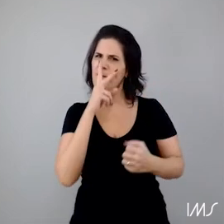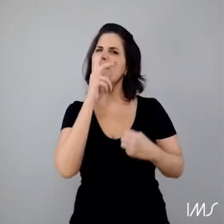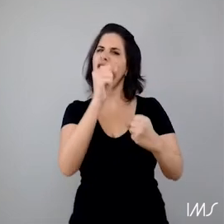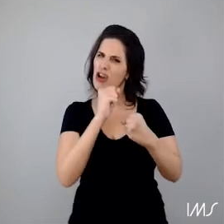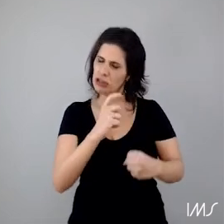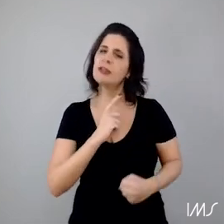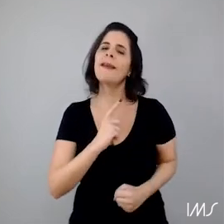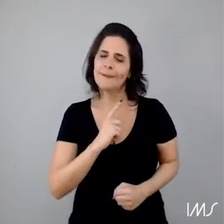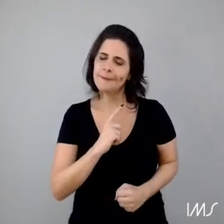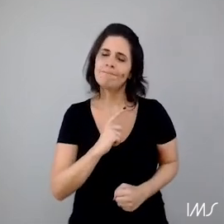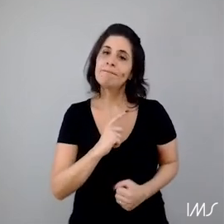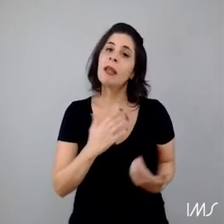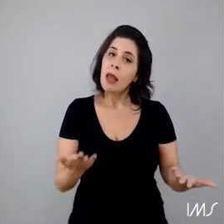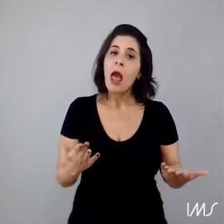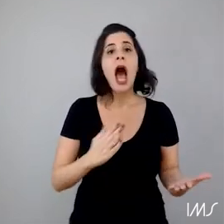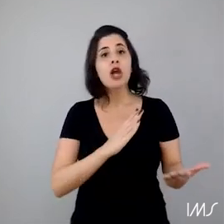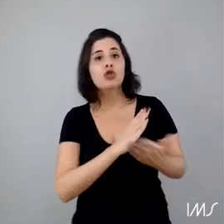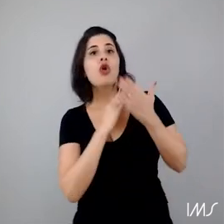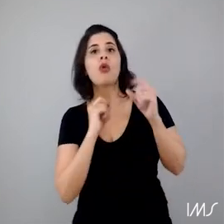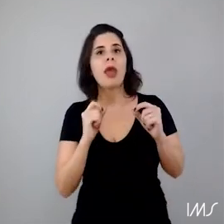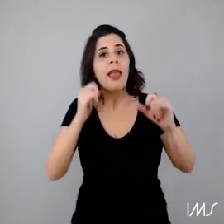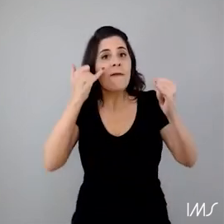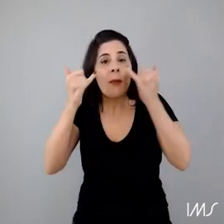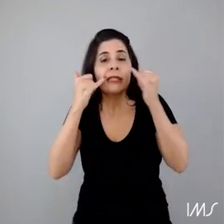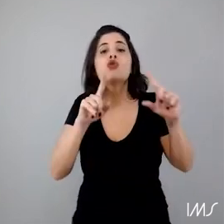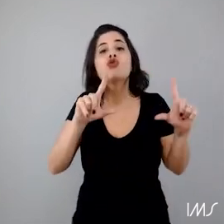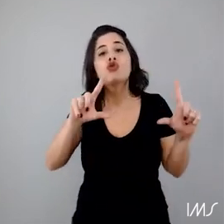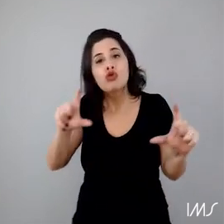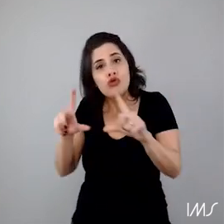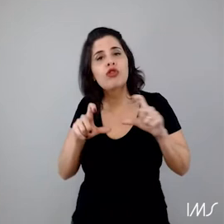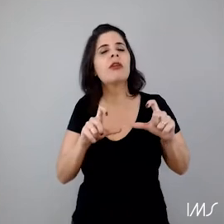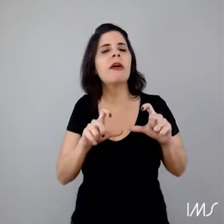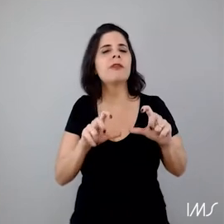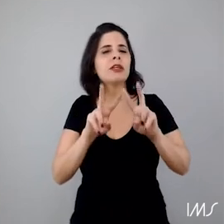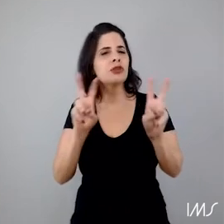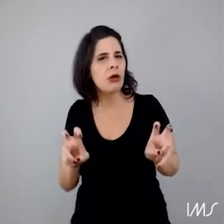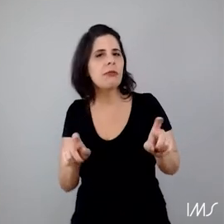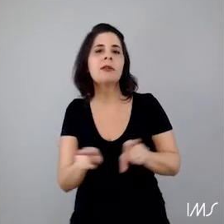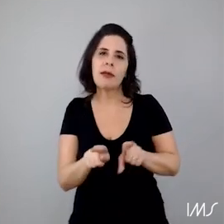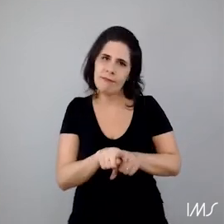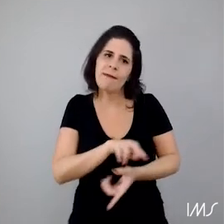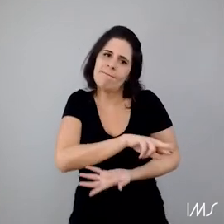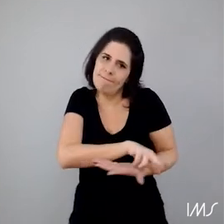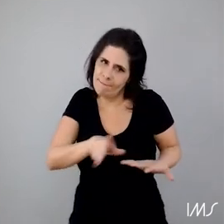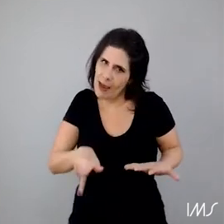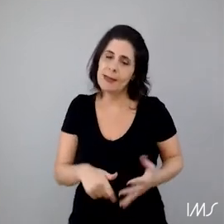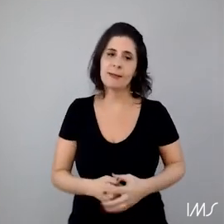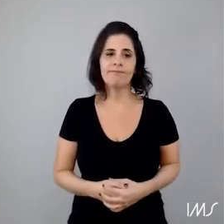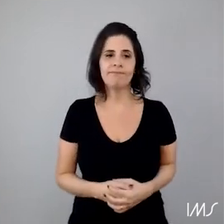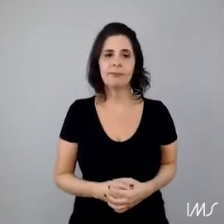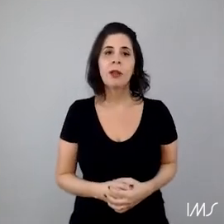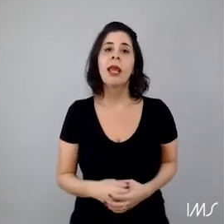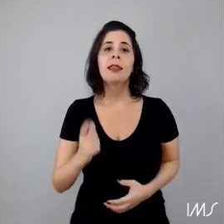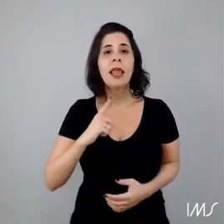cultura fotográfica em formação no Brasil, através de suas matérias e demais ações em torno da fotografia.